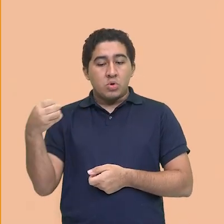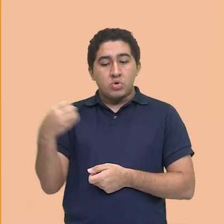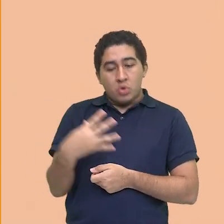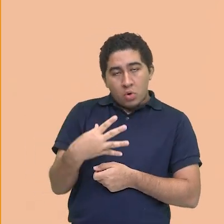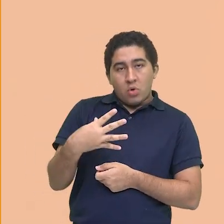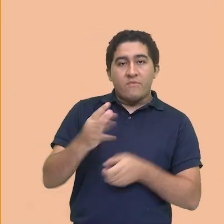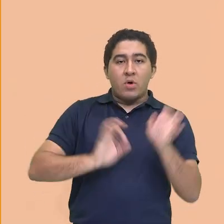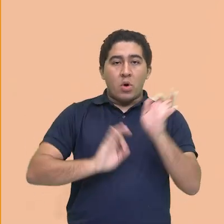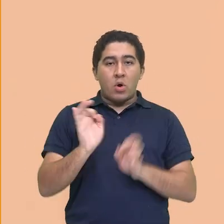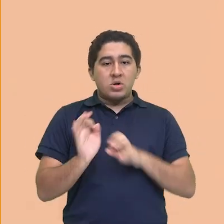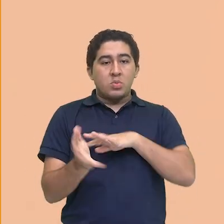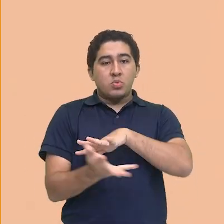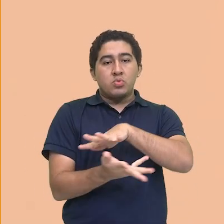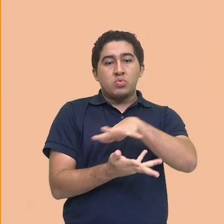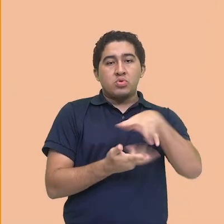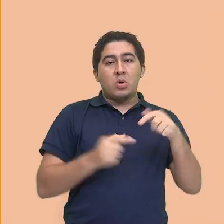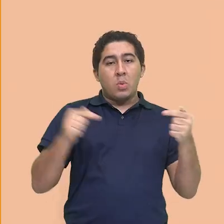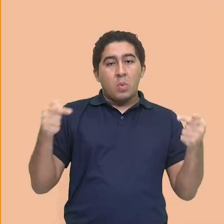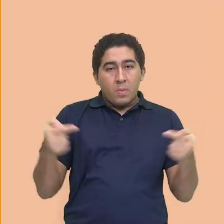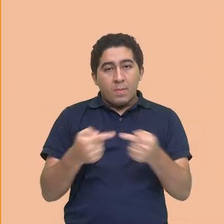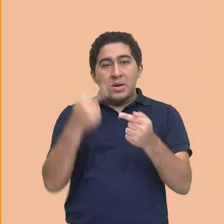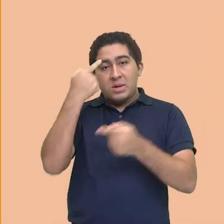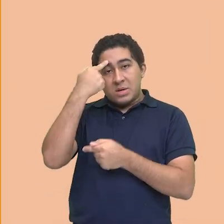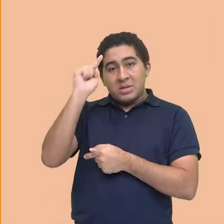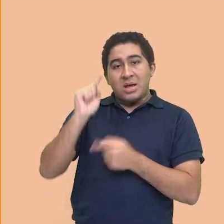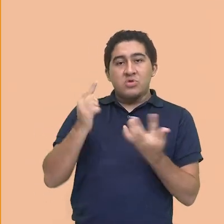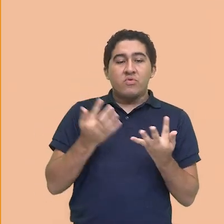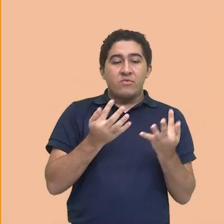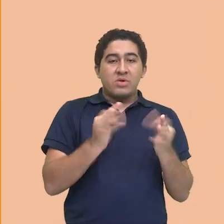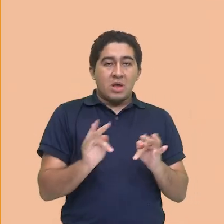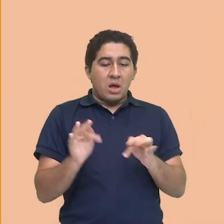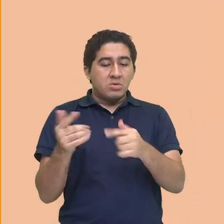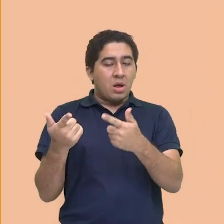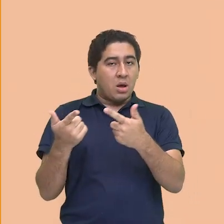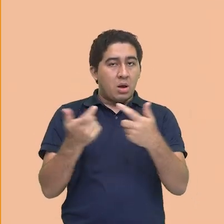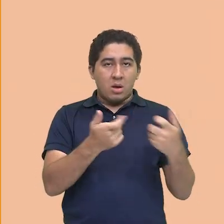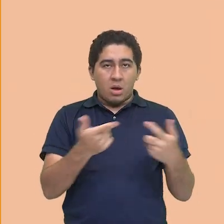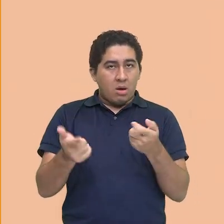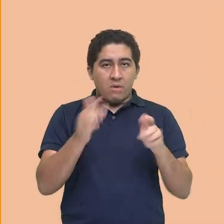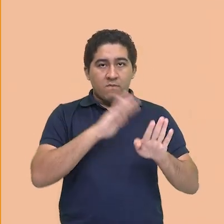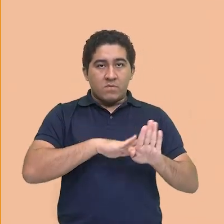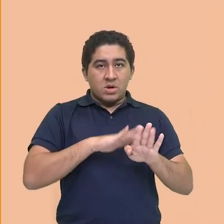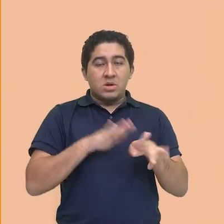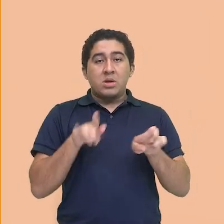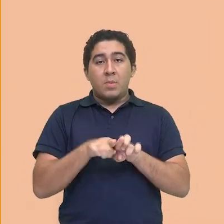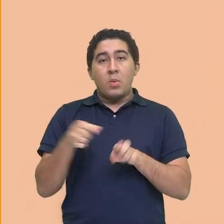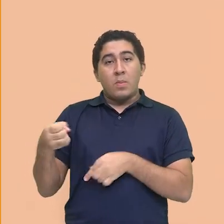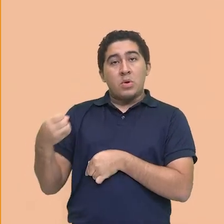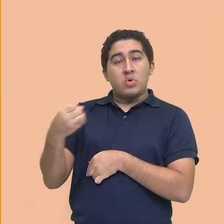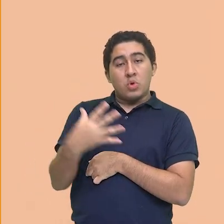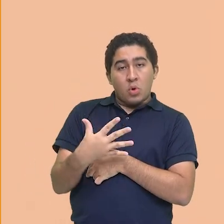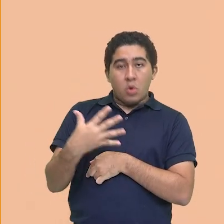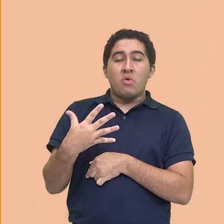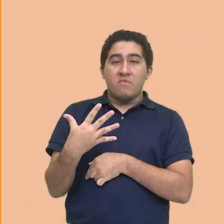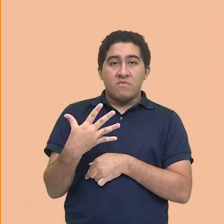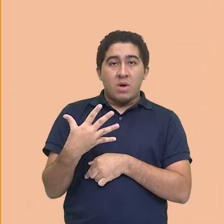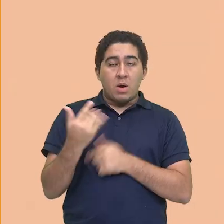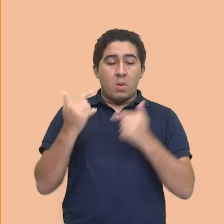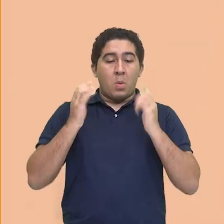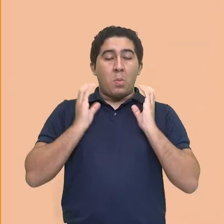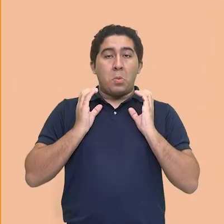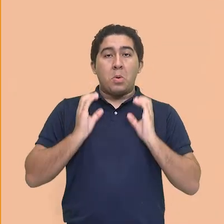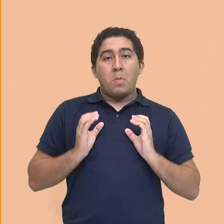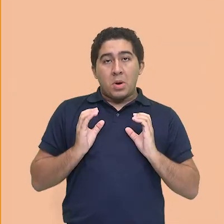né, associem aquela ideia de fim da Guerra Fria, sabe? Uma nova postura agora no mundo multipolar, no